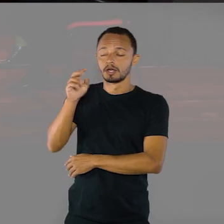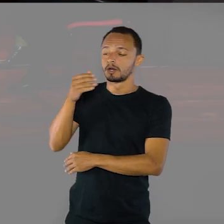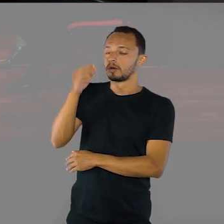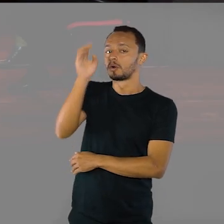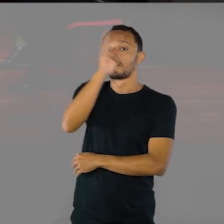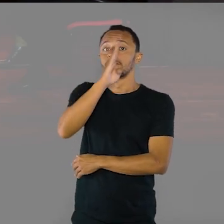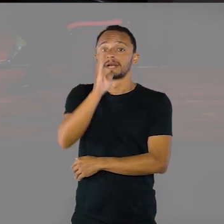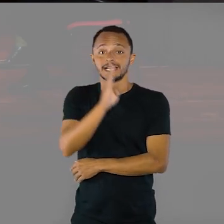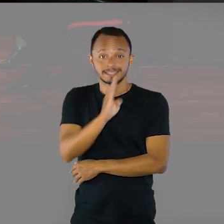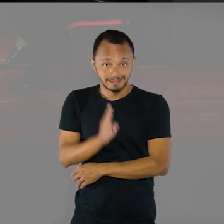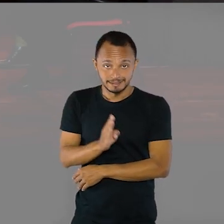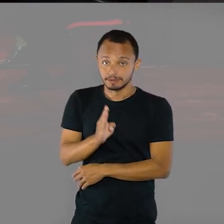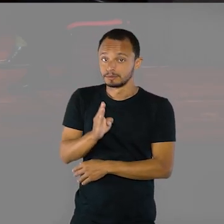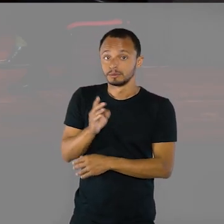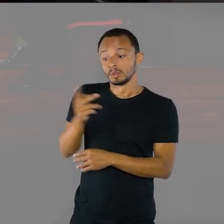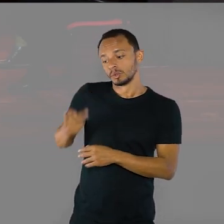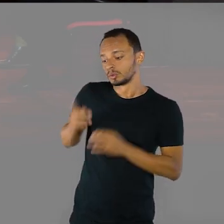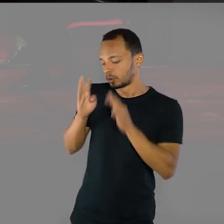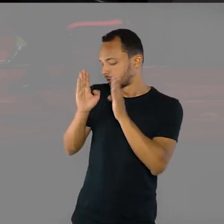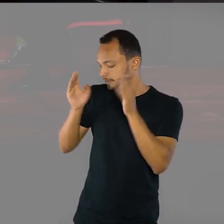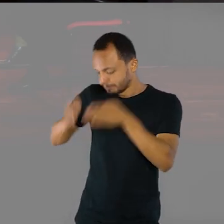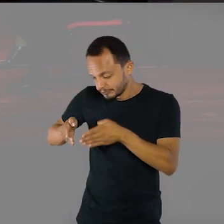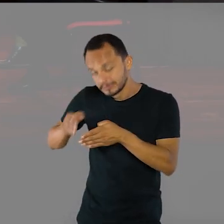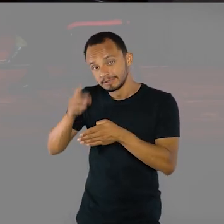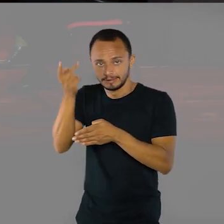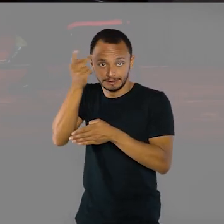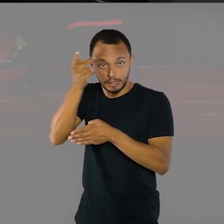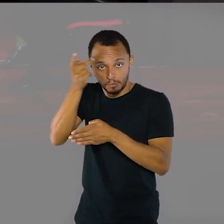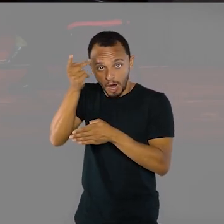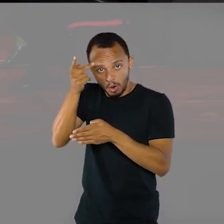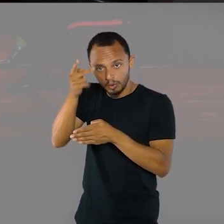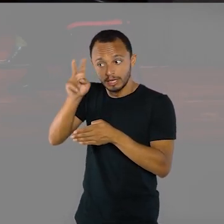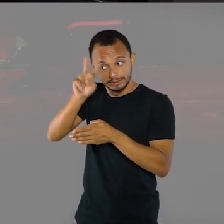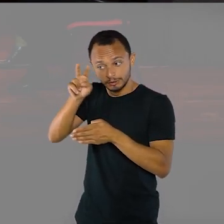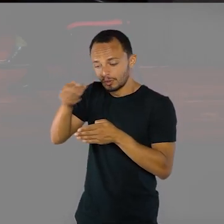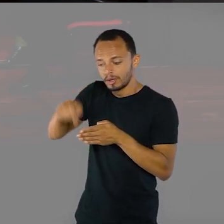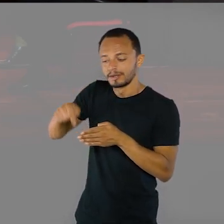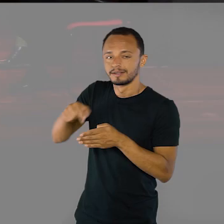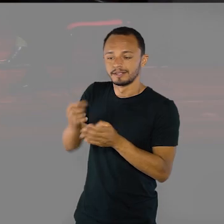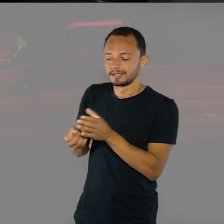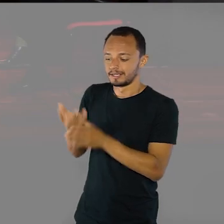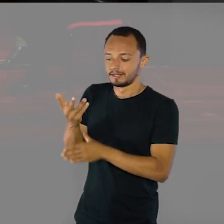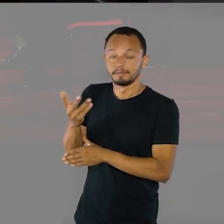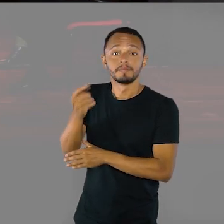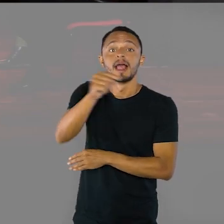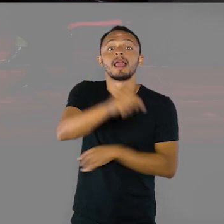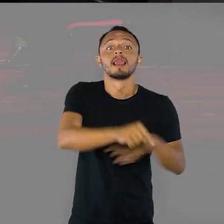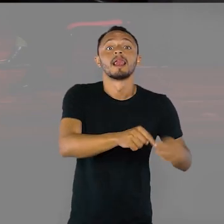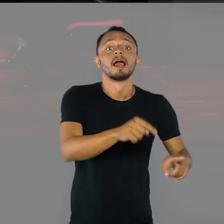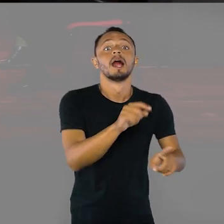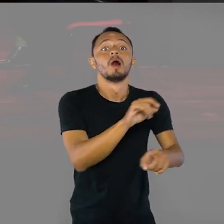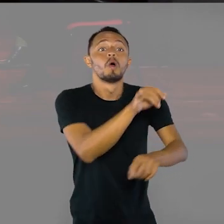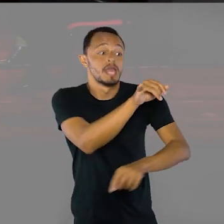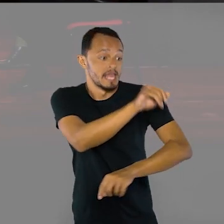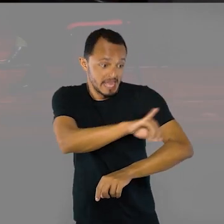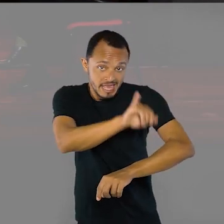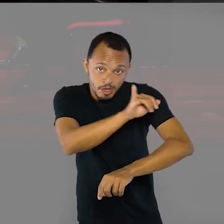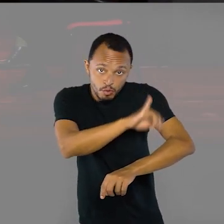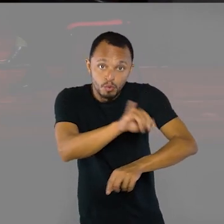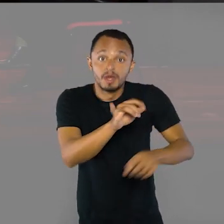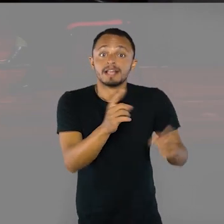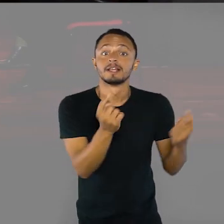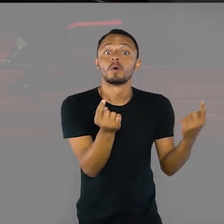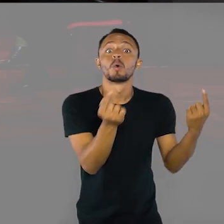Brasil toda enviesada por São Paulo. No Rio de Janeiro, Museu Histórico Nacional, nós vamos ter um concurso de pintores e